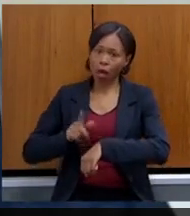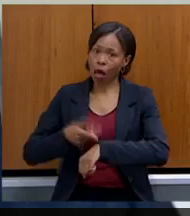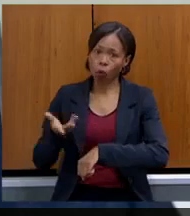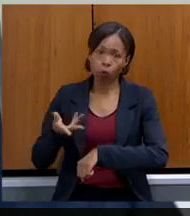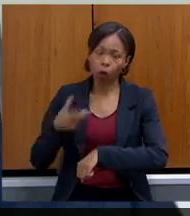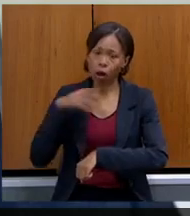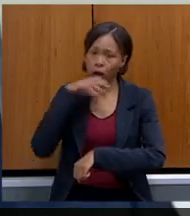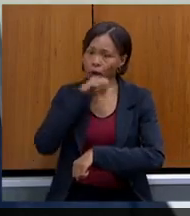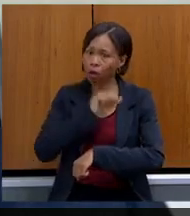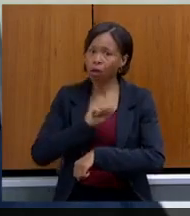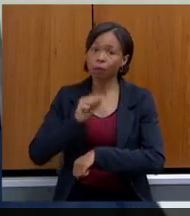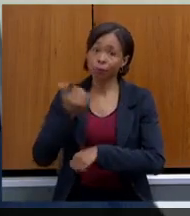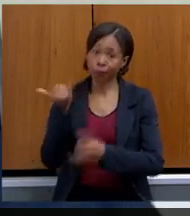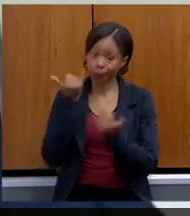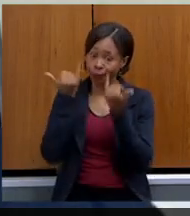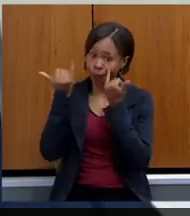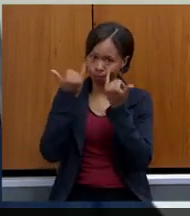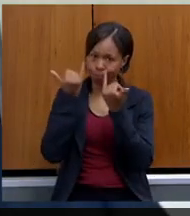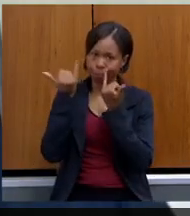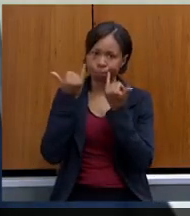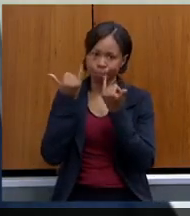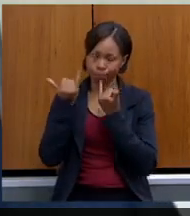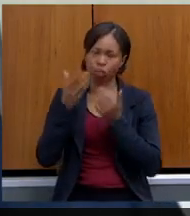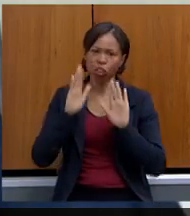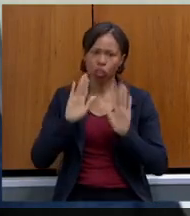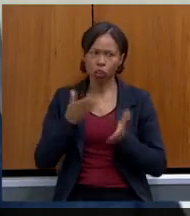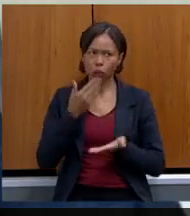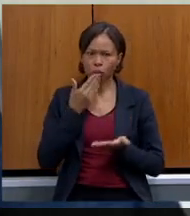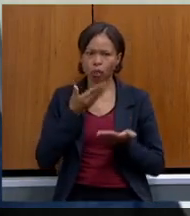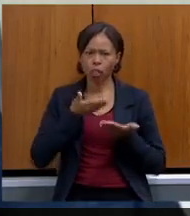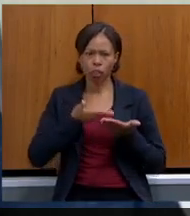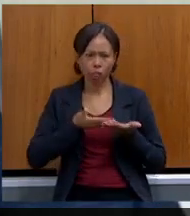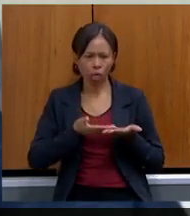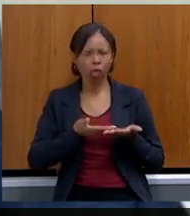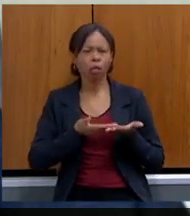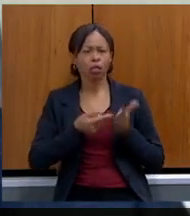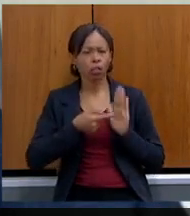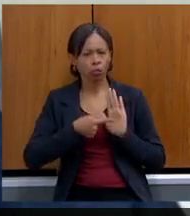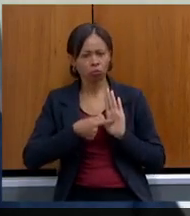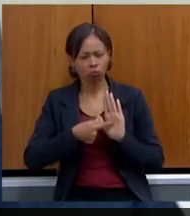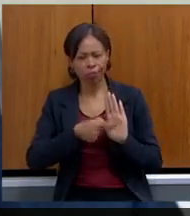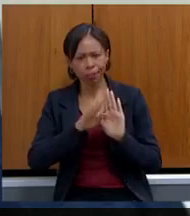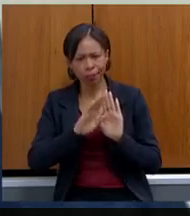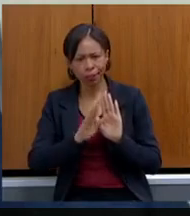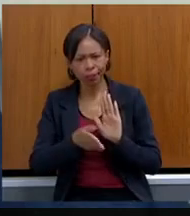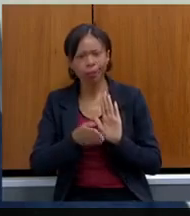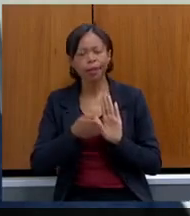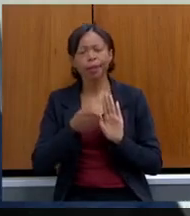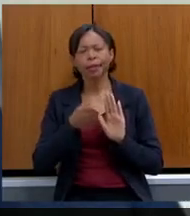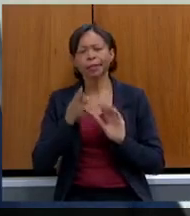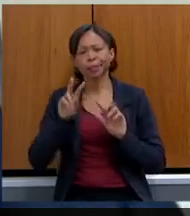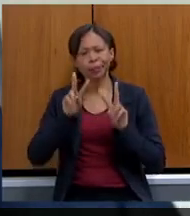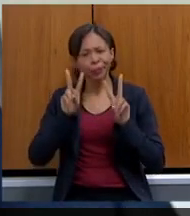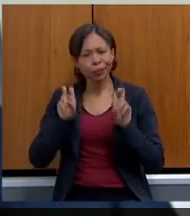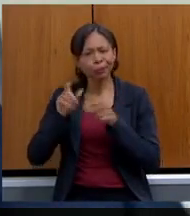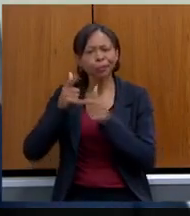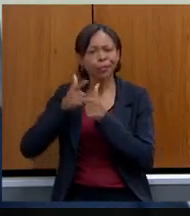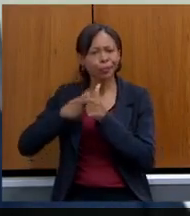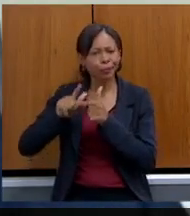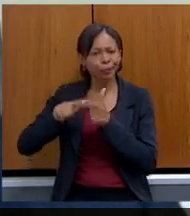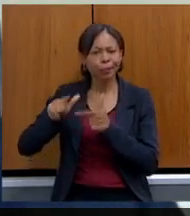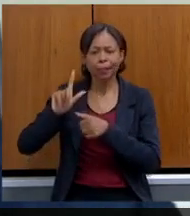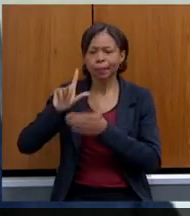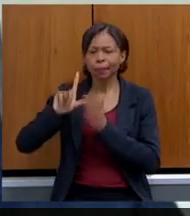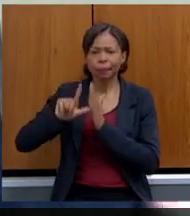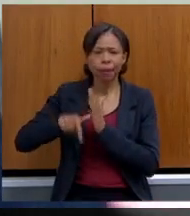pouco mais rápido né E nós apresentamos um requerimento o deputado anemia sobre essa situação e pouco mais rápido a